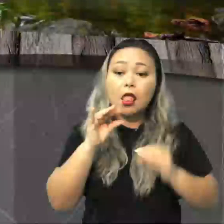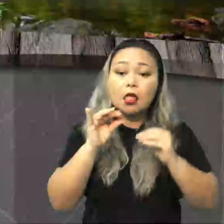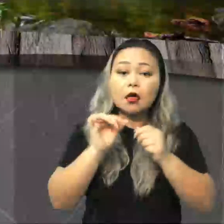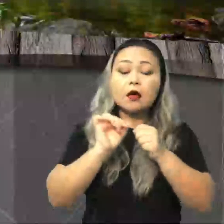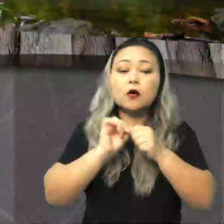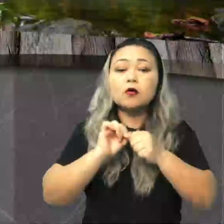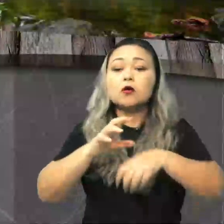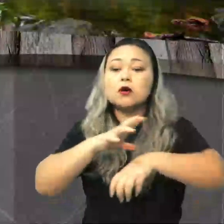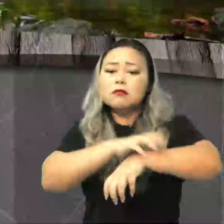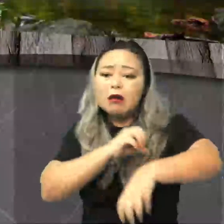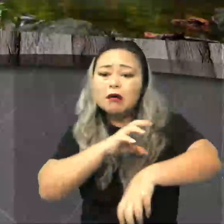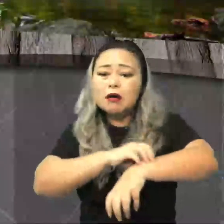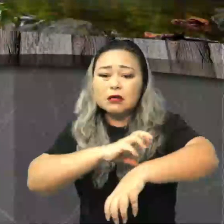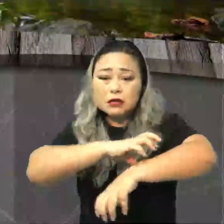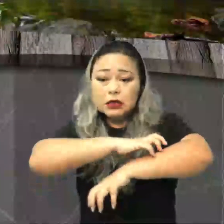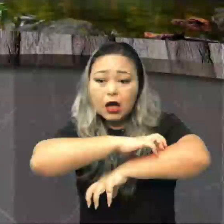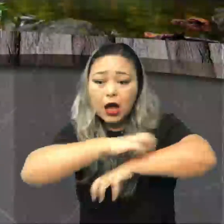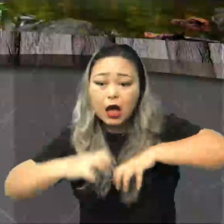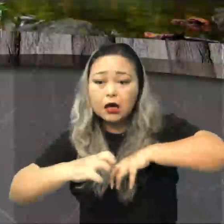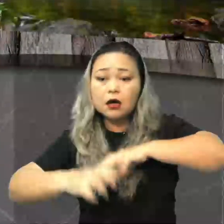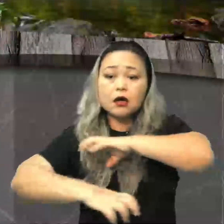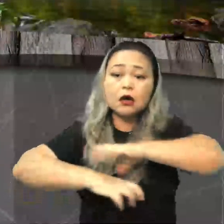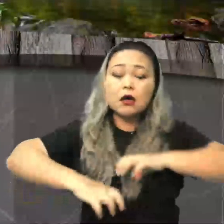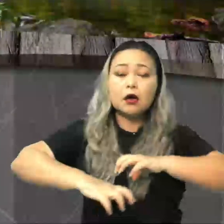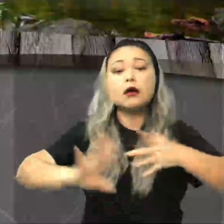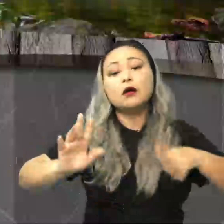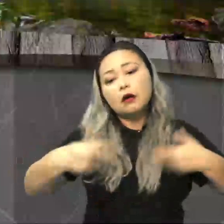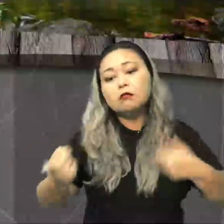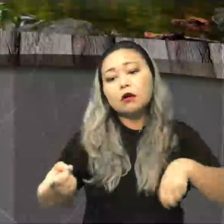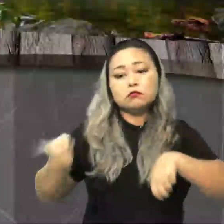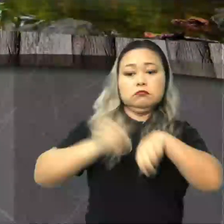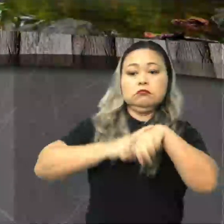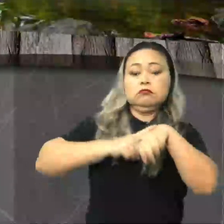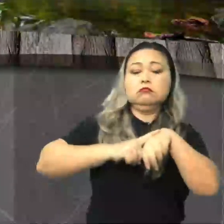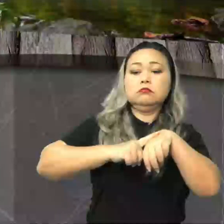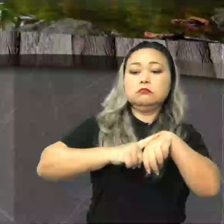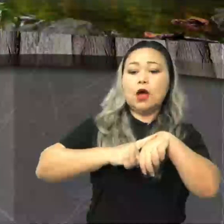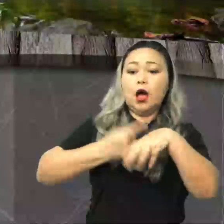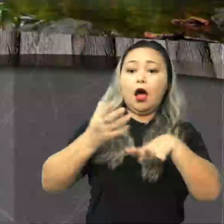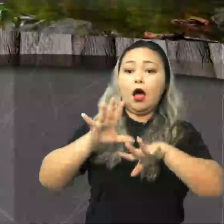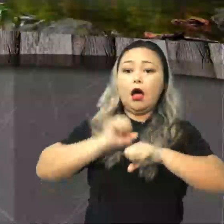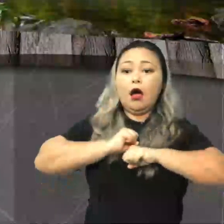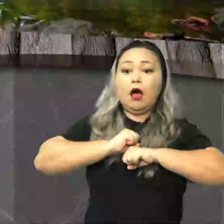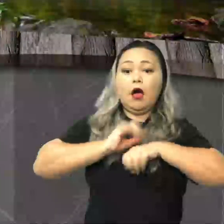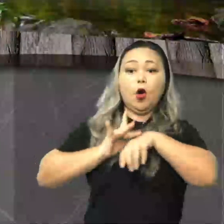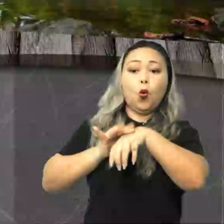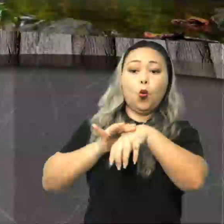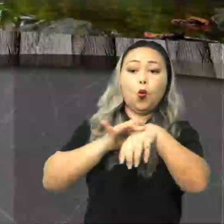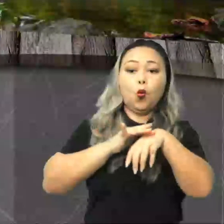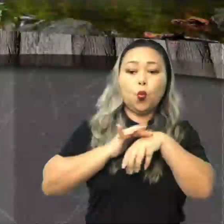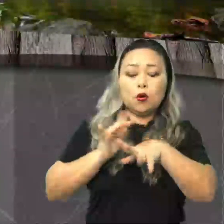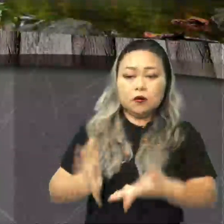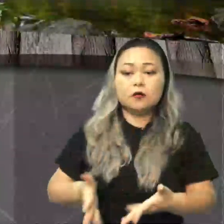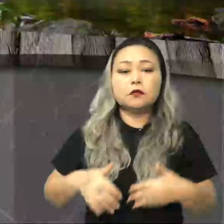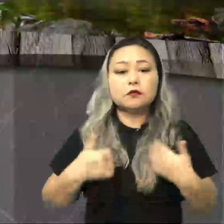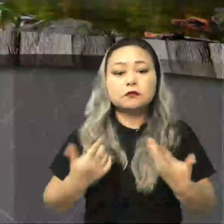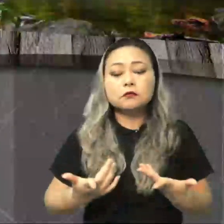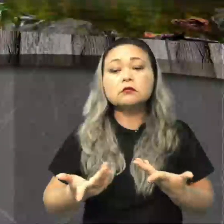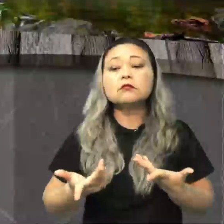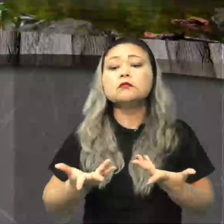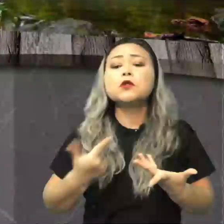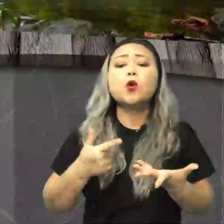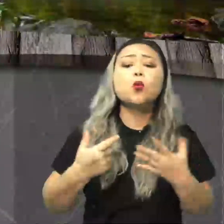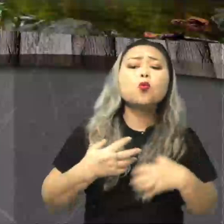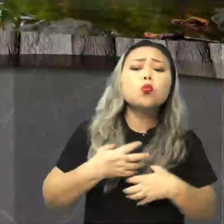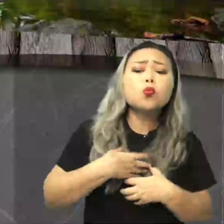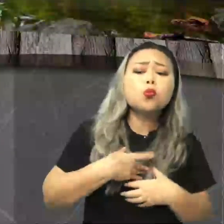Mordedura, arranhadura, tanto faz, pode estar transmitindo essa doença. E os